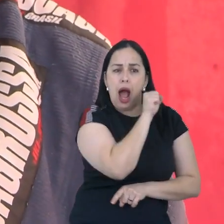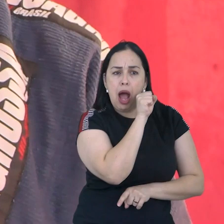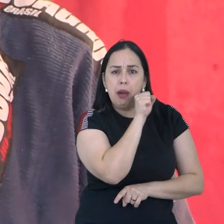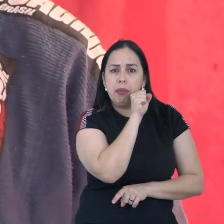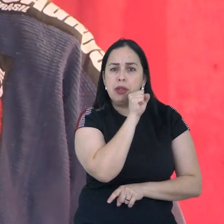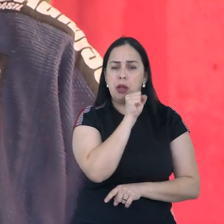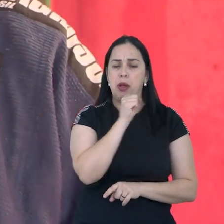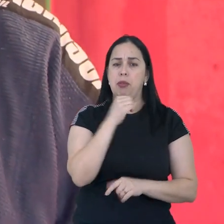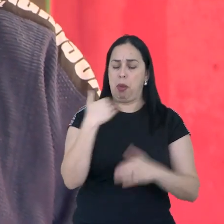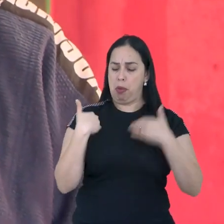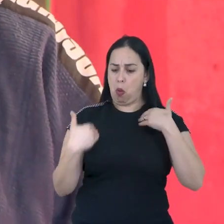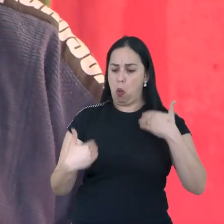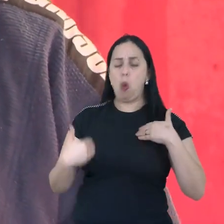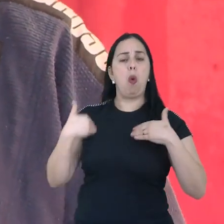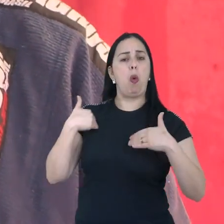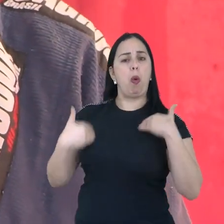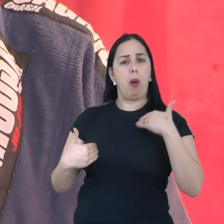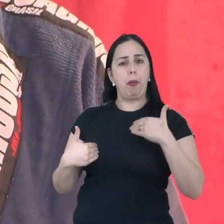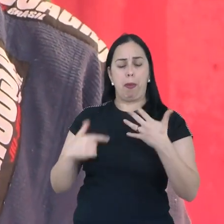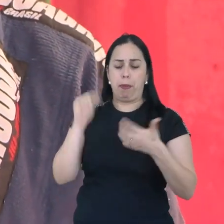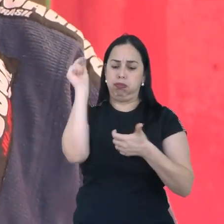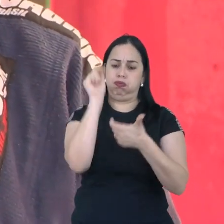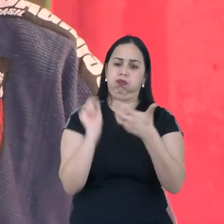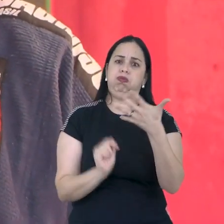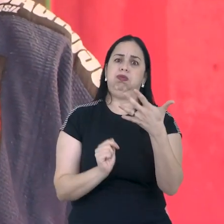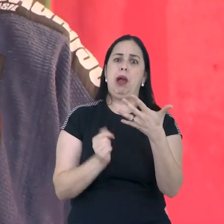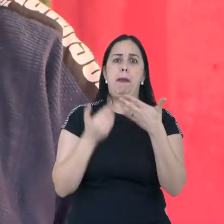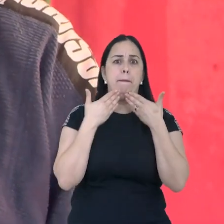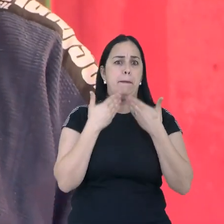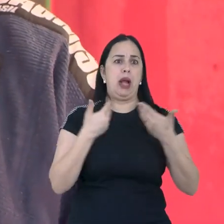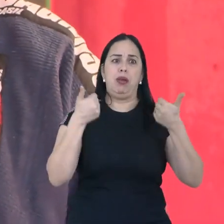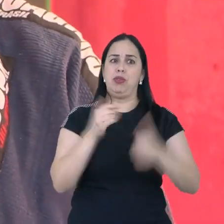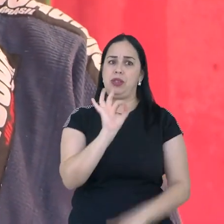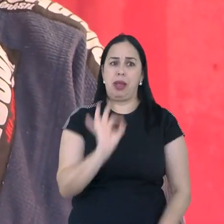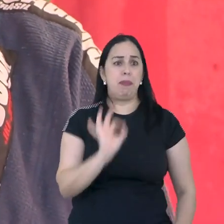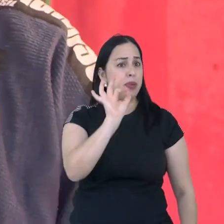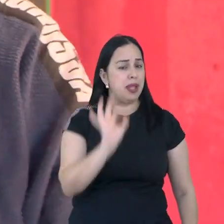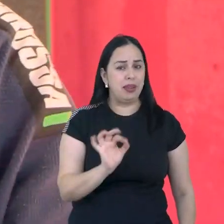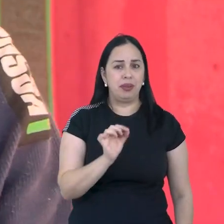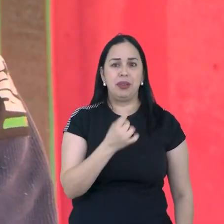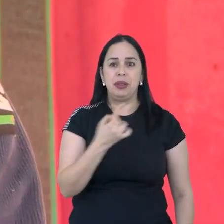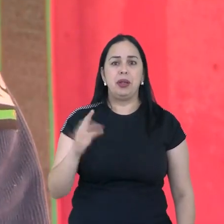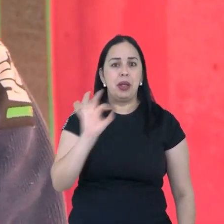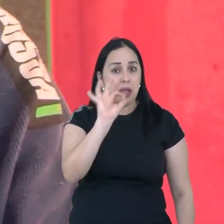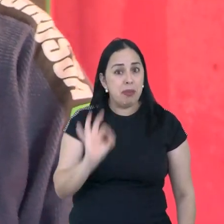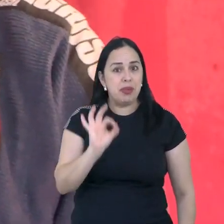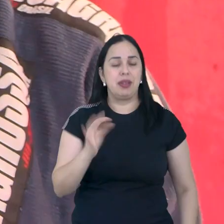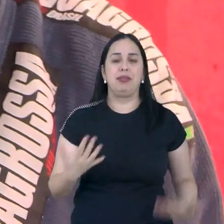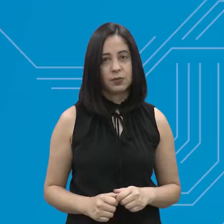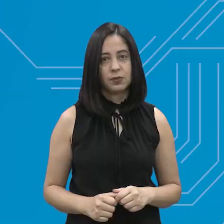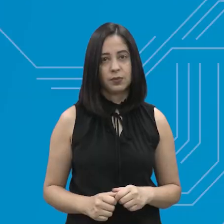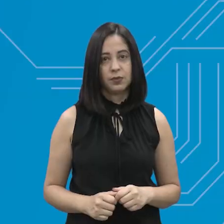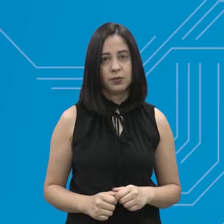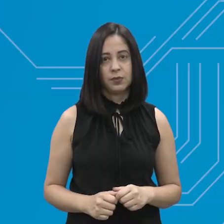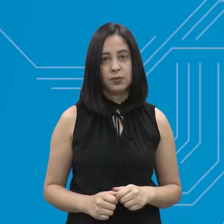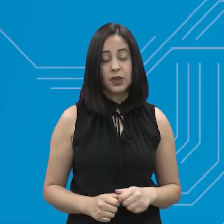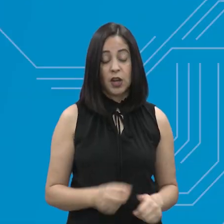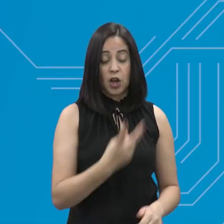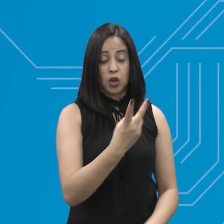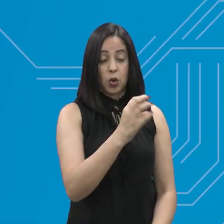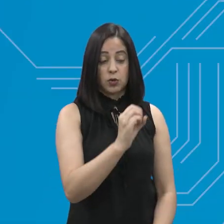mais condicionamento físico. Melhorou 100% a minha vida, eu não me imagino mais sem o jiu-jitsu.